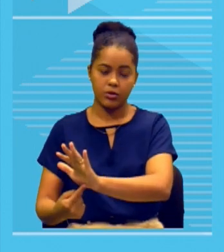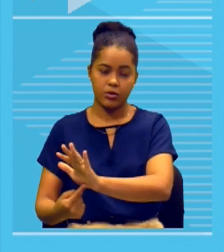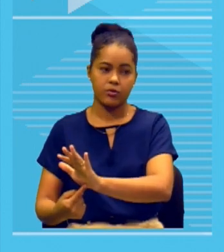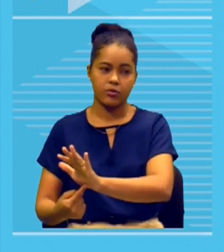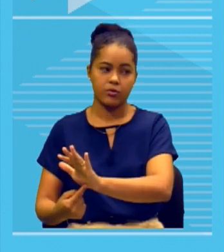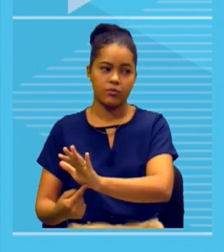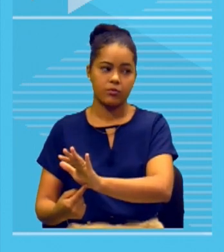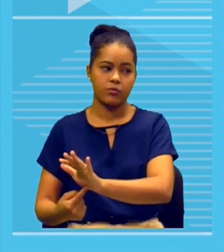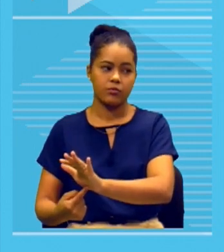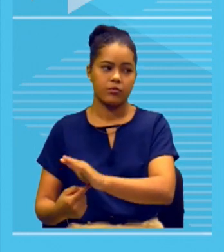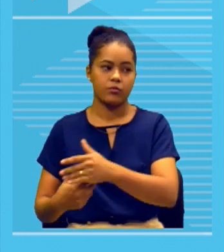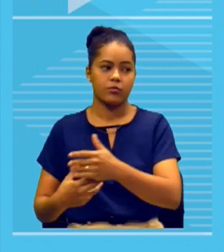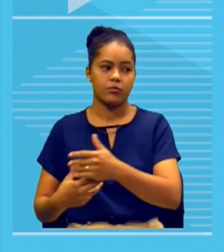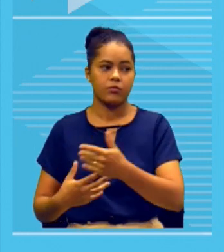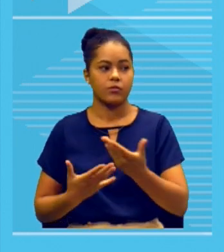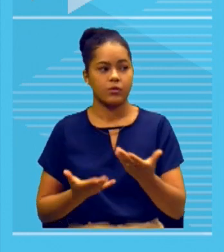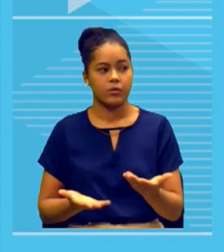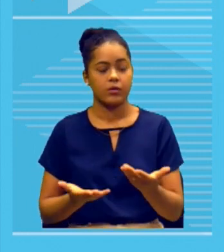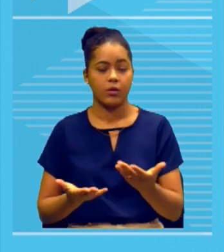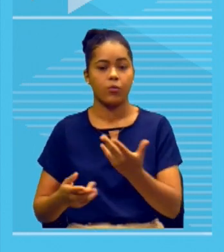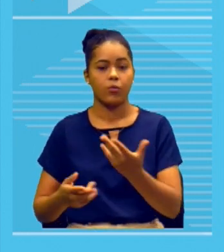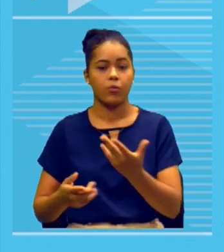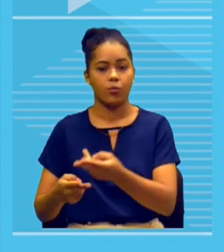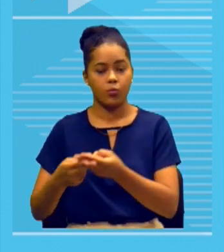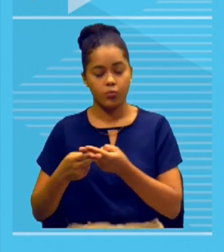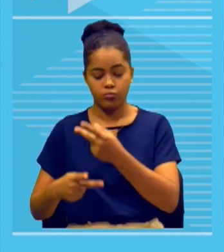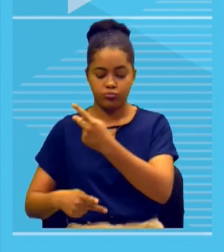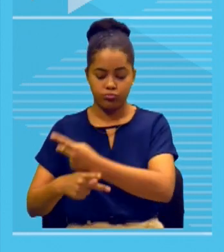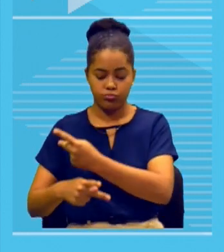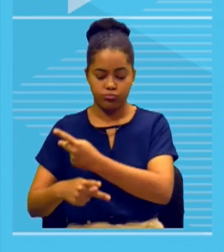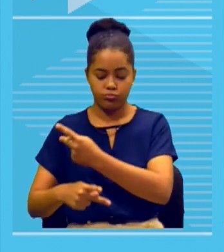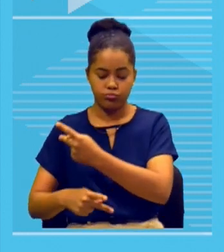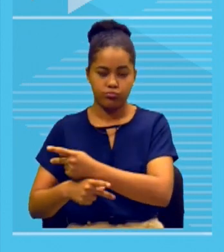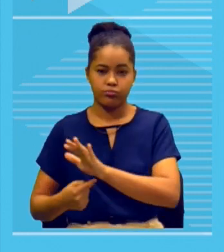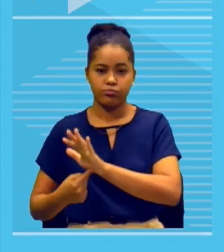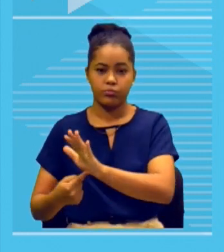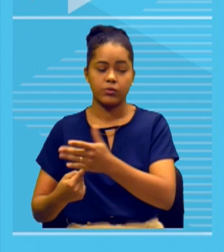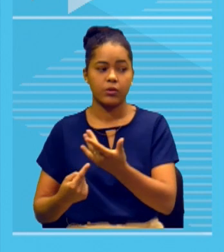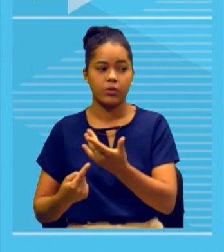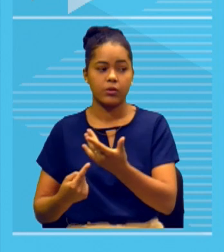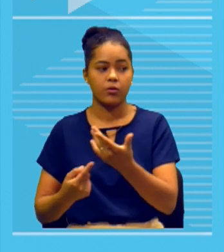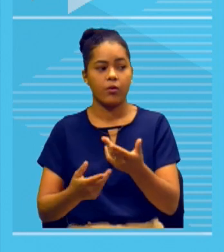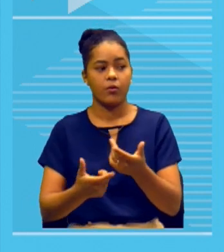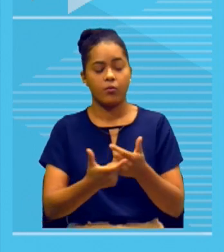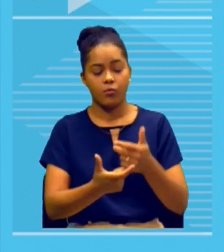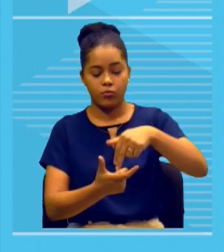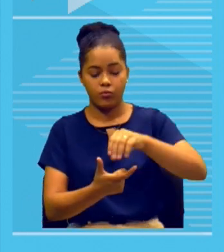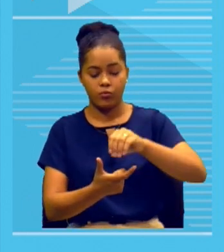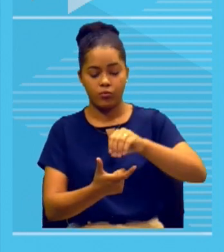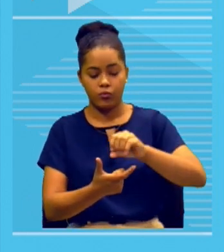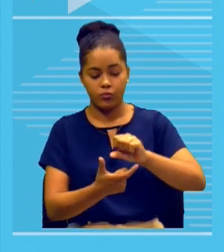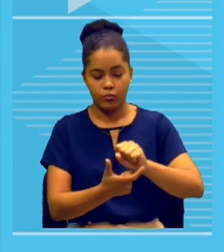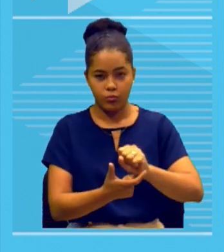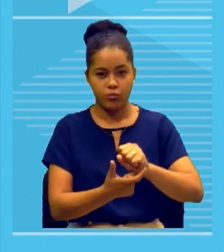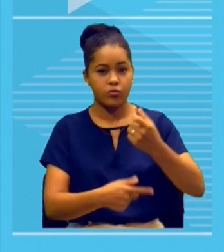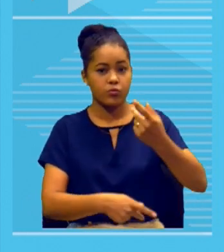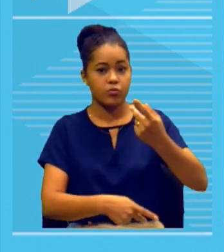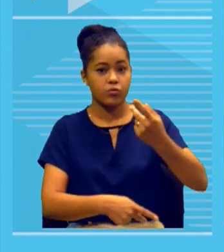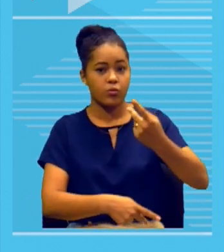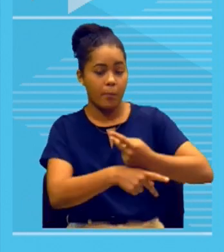por conta deste pronome demonstrativo o pronome nos oblíquo átono